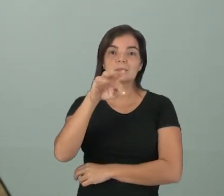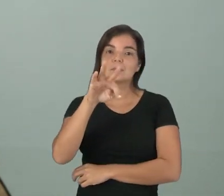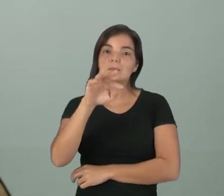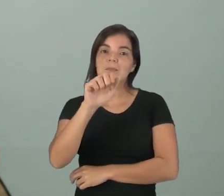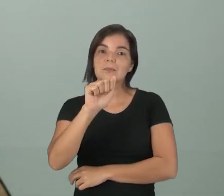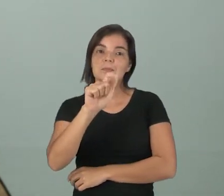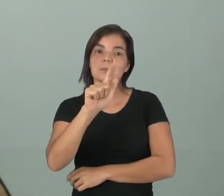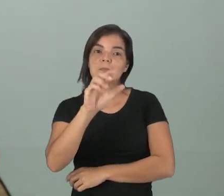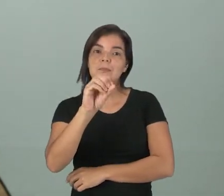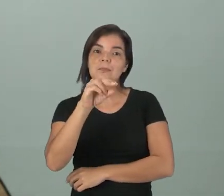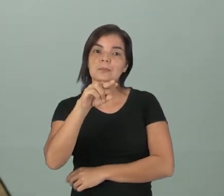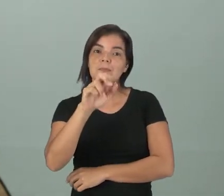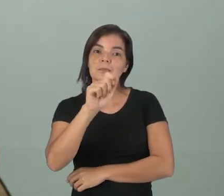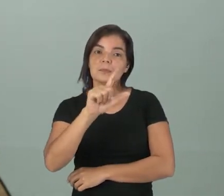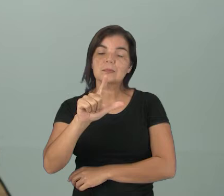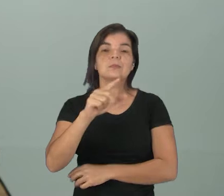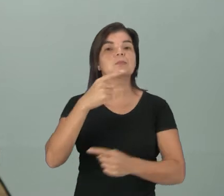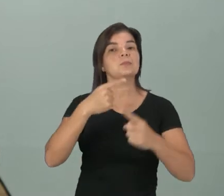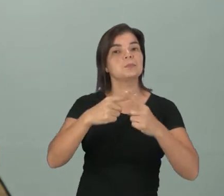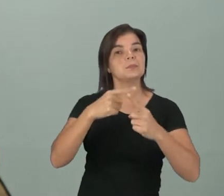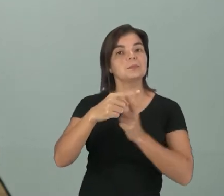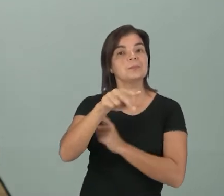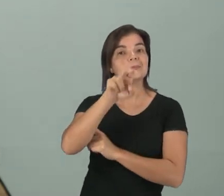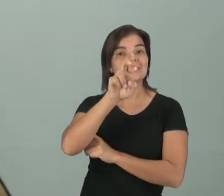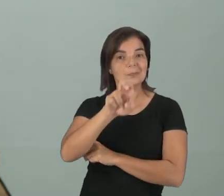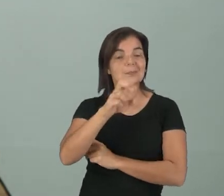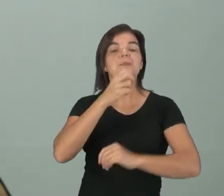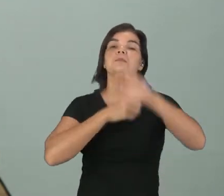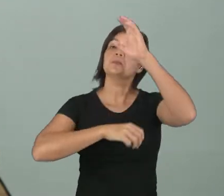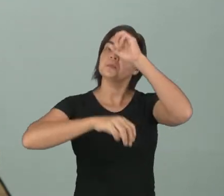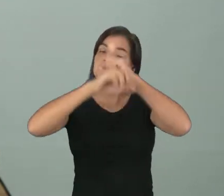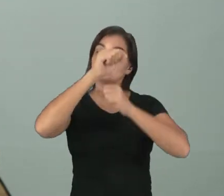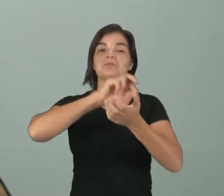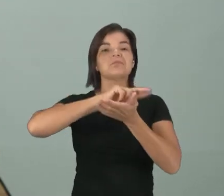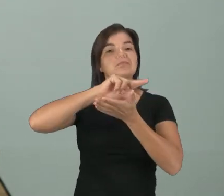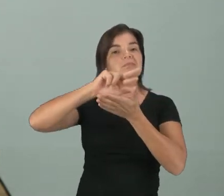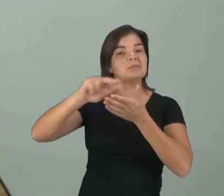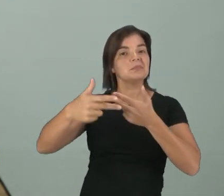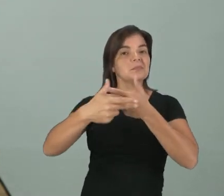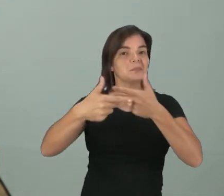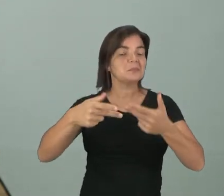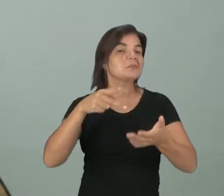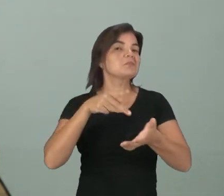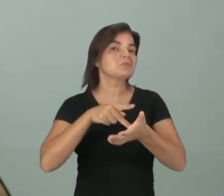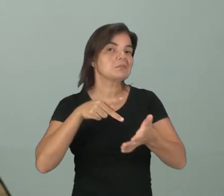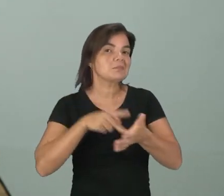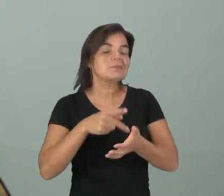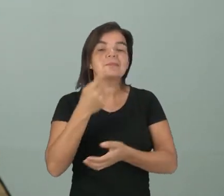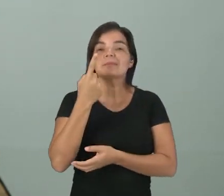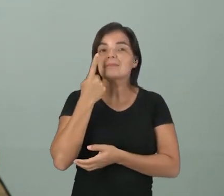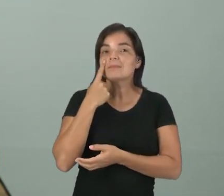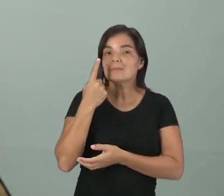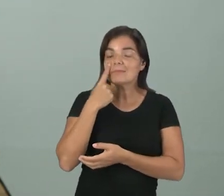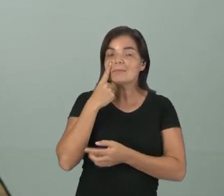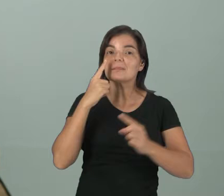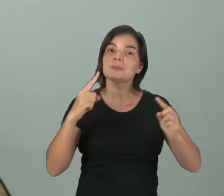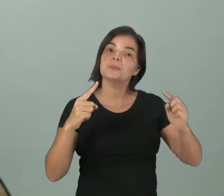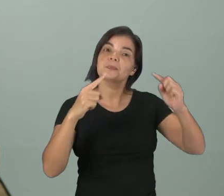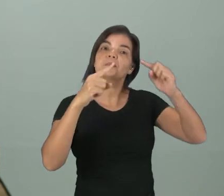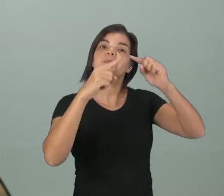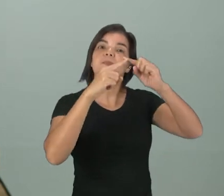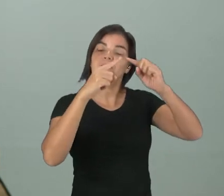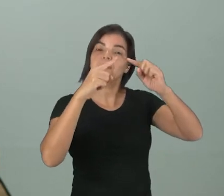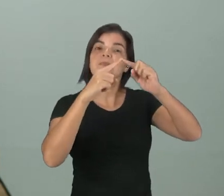pentagonal. Isso mesmo, crianças. Olha que divertido, aprendemos sobre várias coisas, não é mesmo? E nós vimos aqui as pontinhas